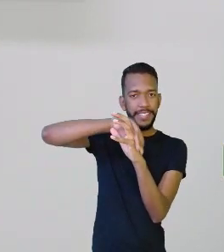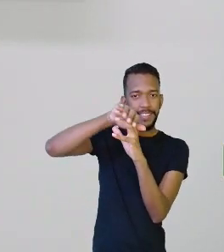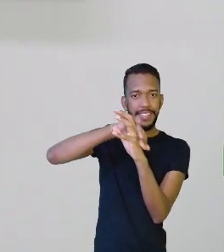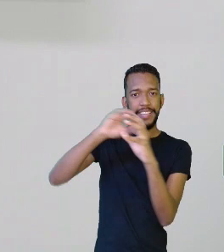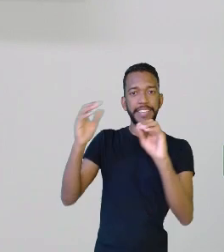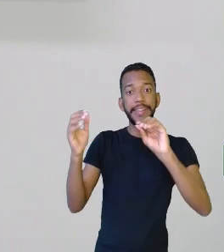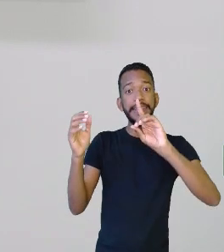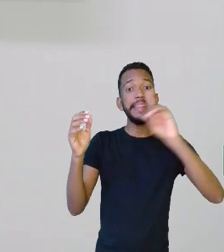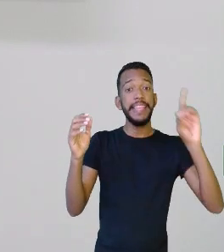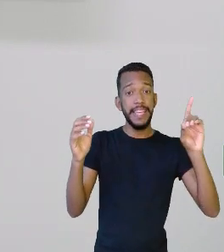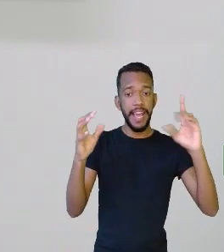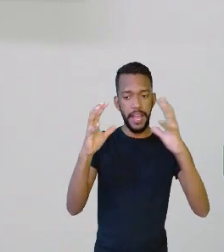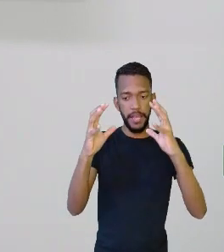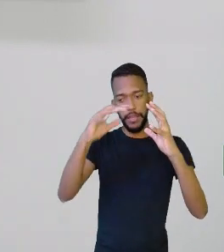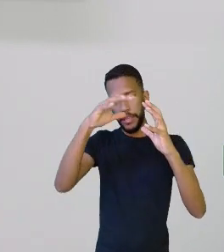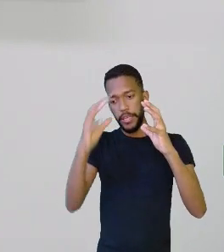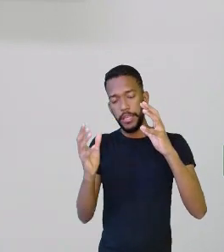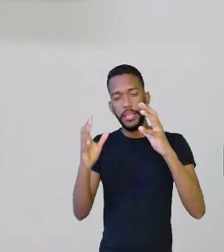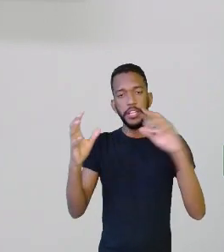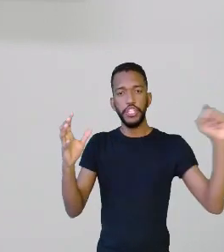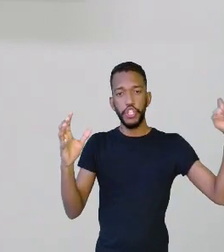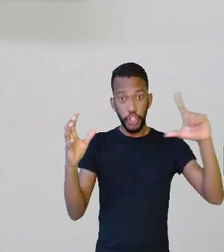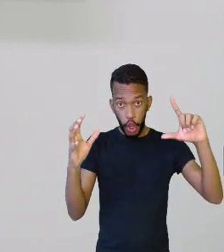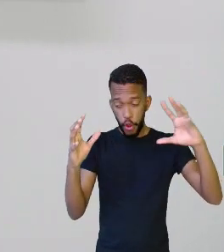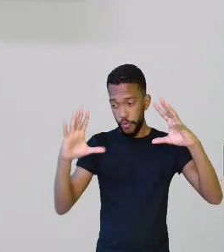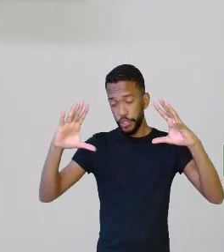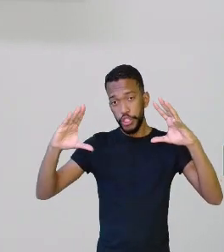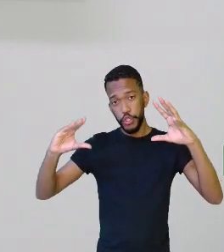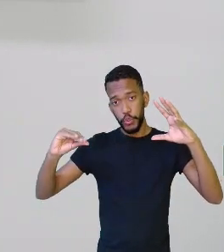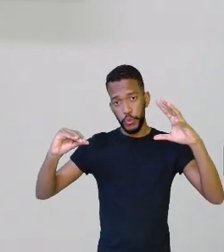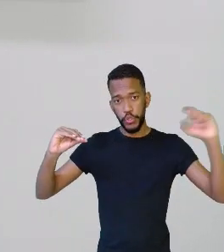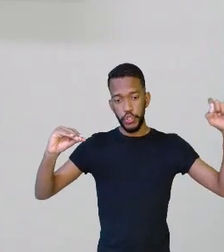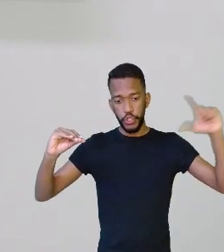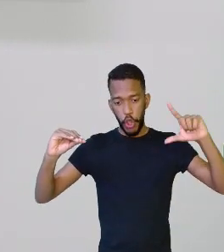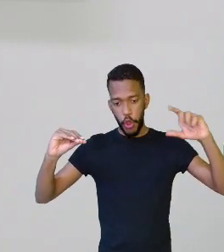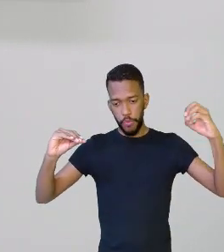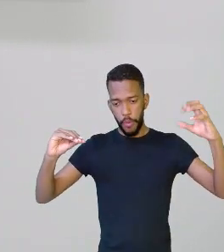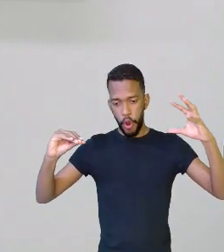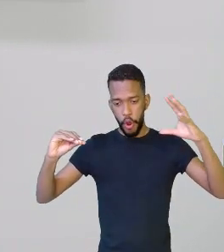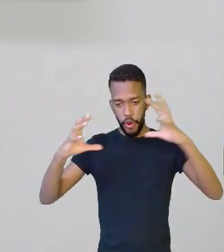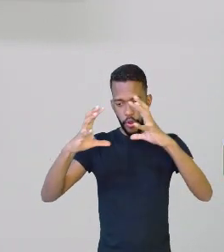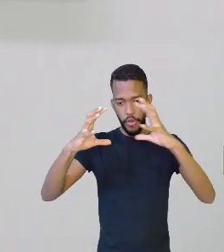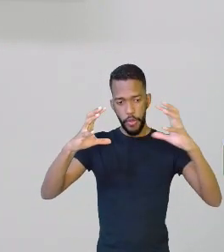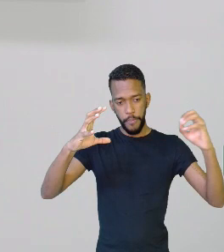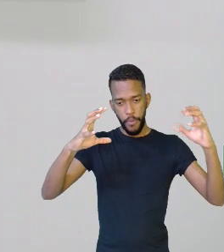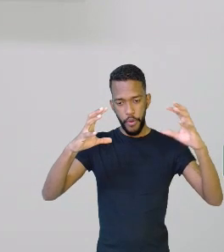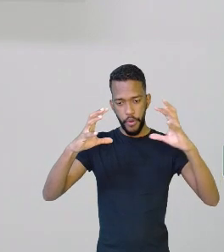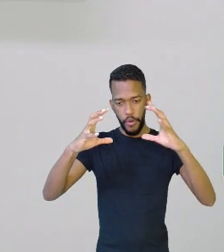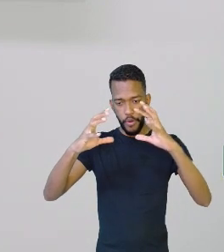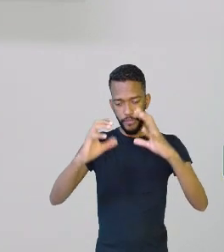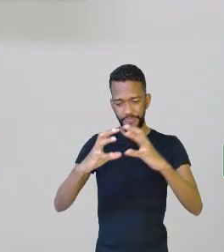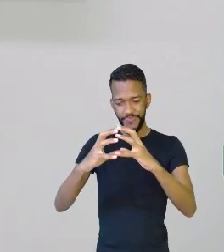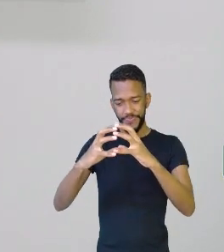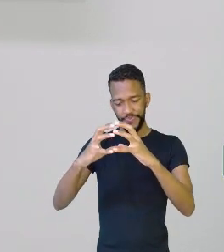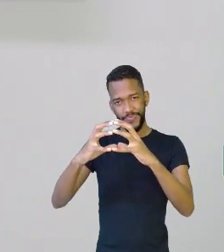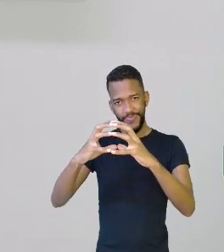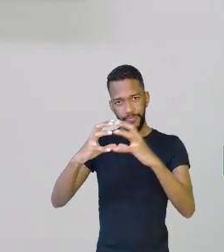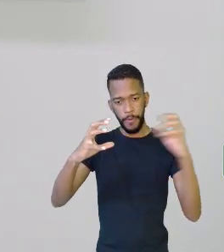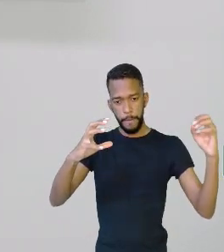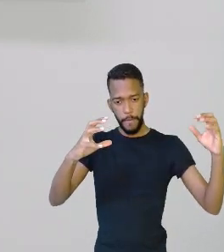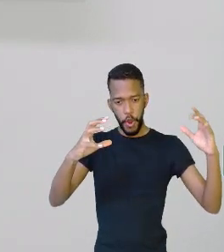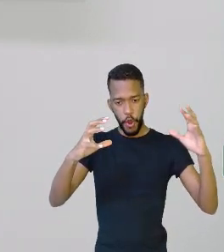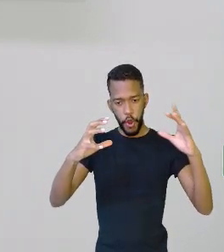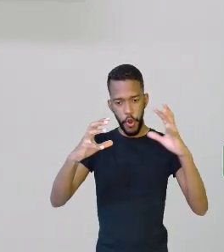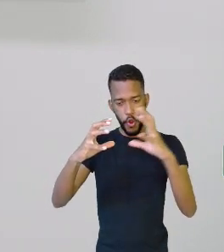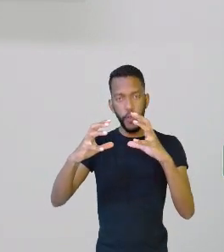lado do planeta não está sendo iluminado pelo Sol. Então, neste momento, é noite. E observe que nessa imagem que eu trouxe aí